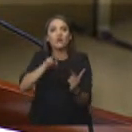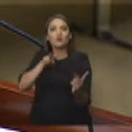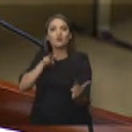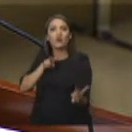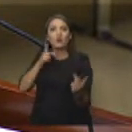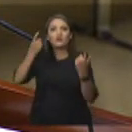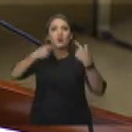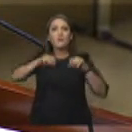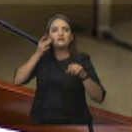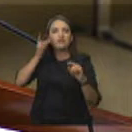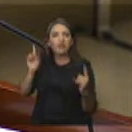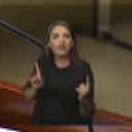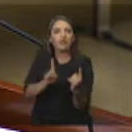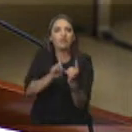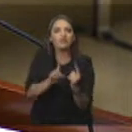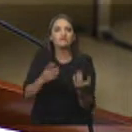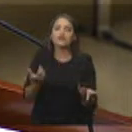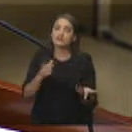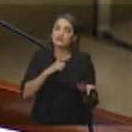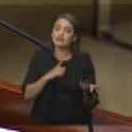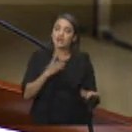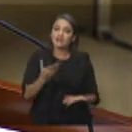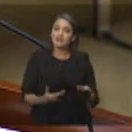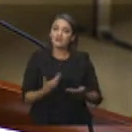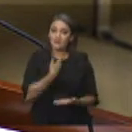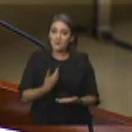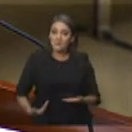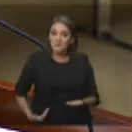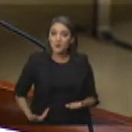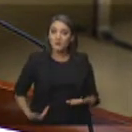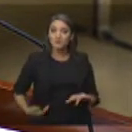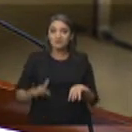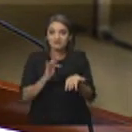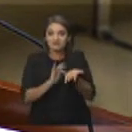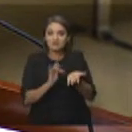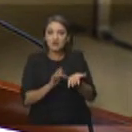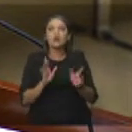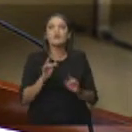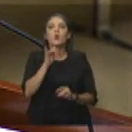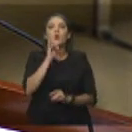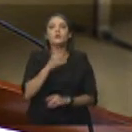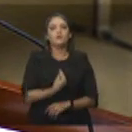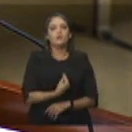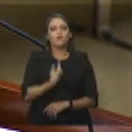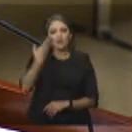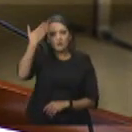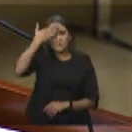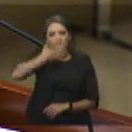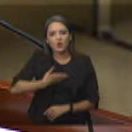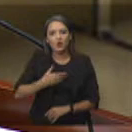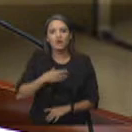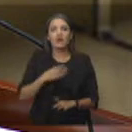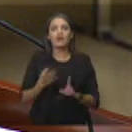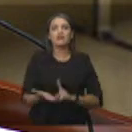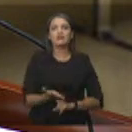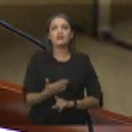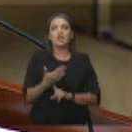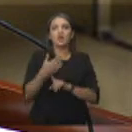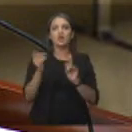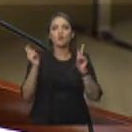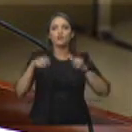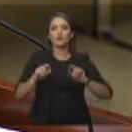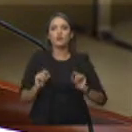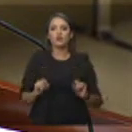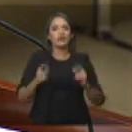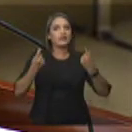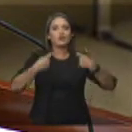de serviços públicos digitais. No caso específico da prova de vida, a tecnologia permitiu que não mais